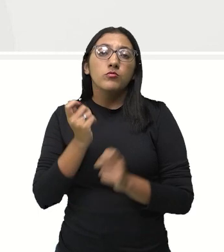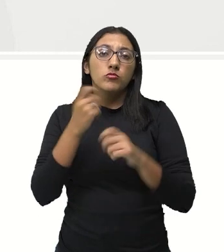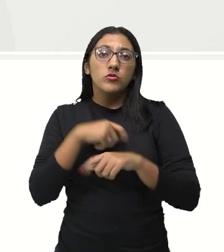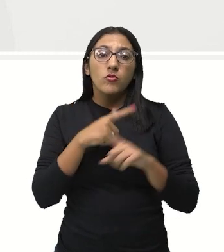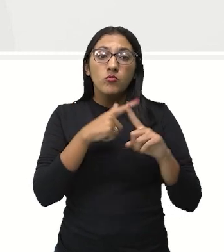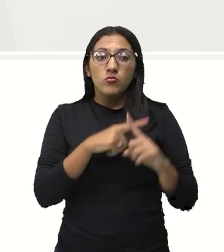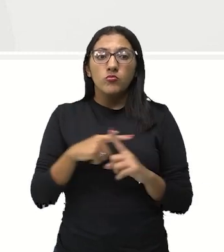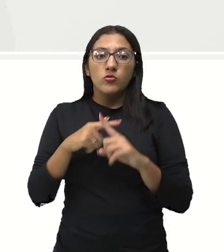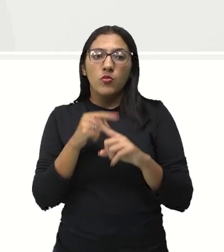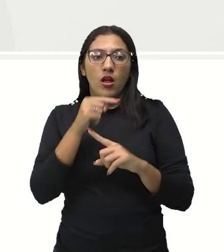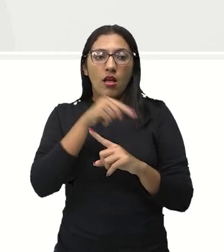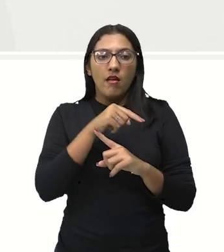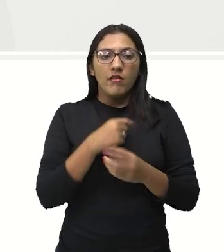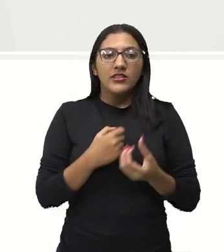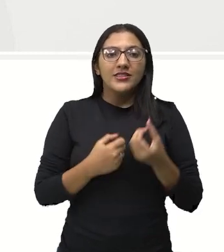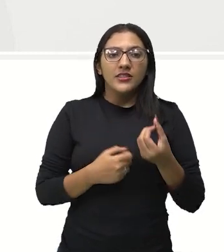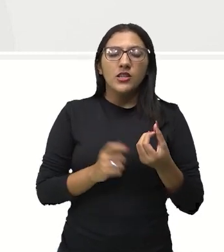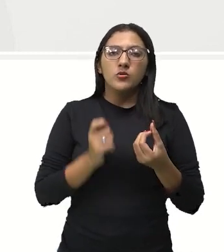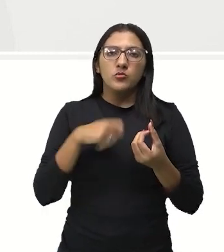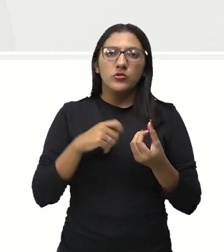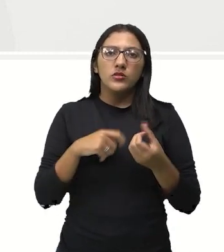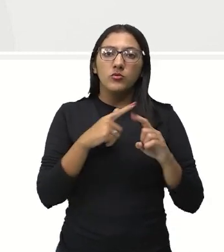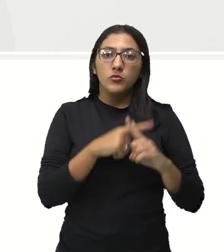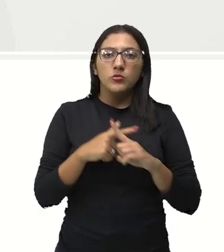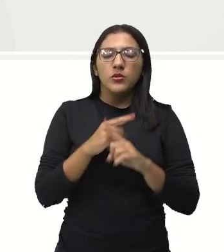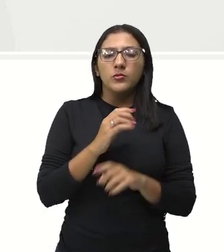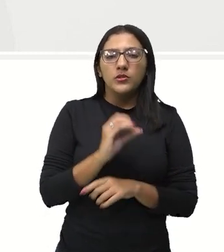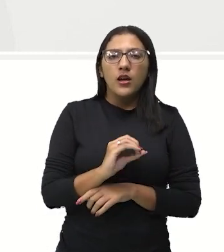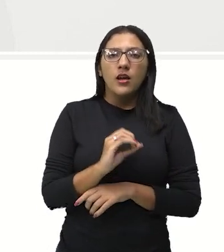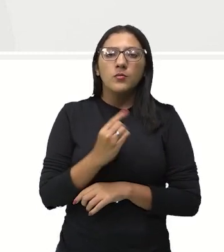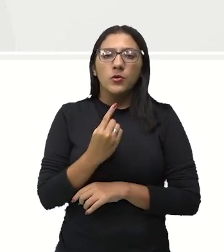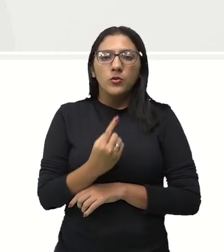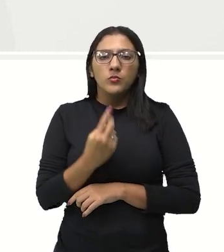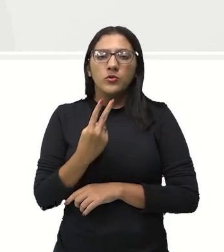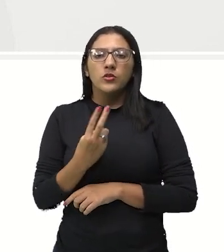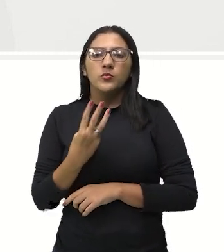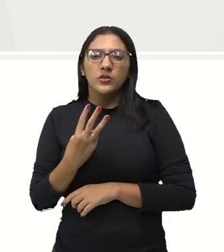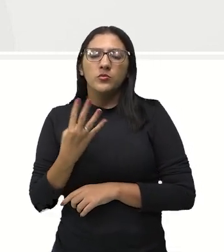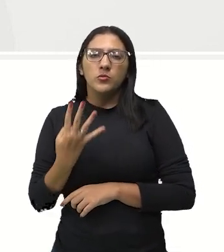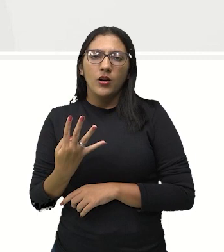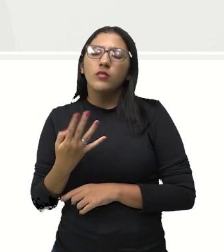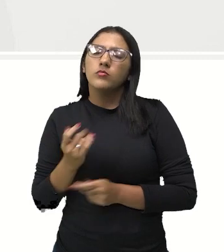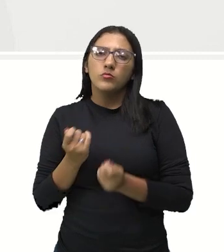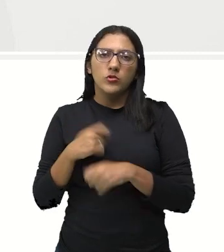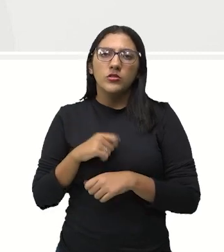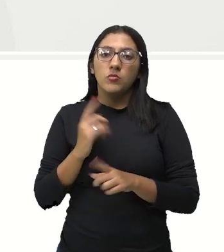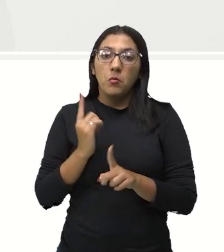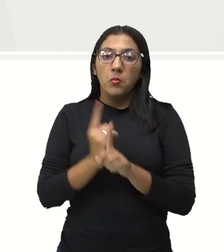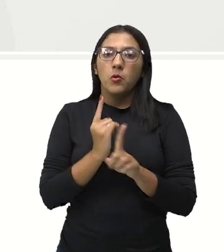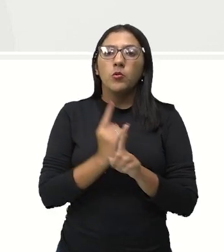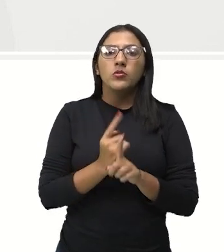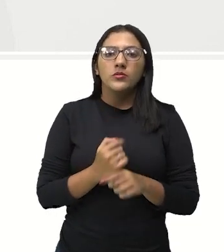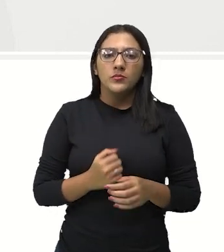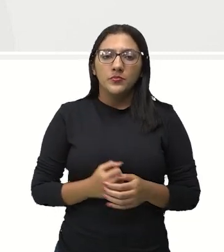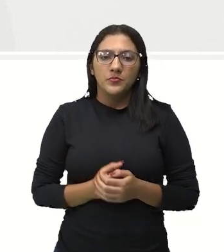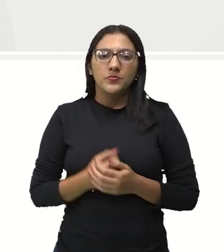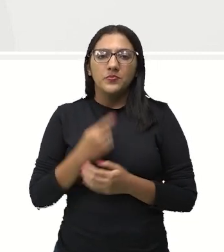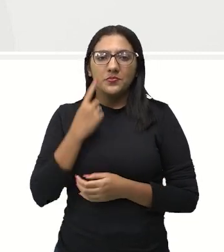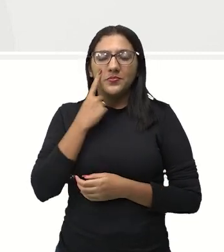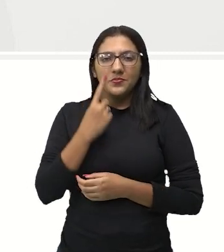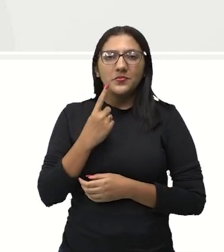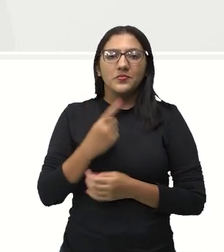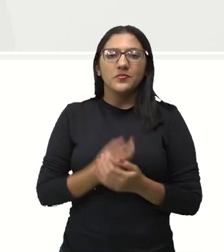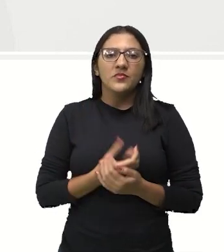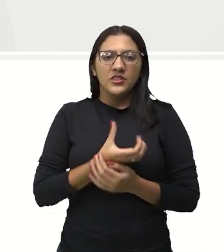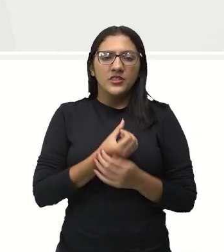vezes 1, 6. 6 vezes 1, 6 vezes 0 é 0. 6 vezes 1, 6. 6 vezes 2, 12. 6 vezes 3, 18. 6 vezes